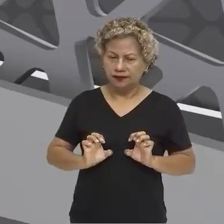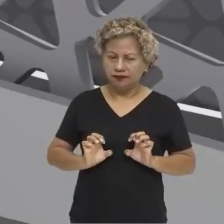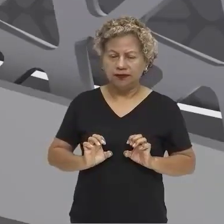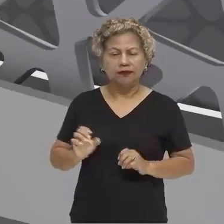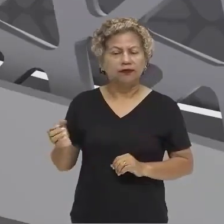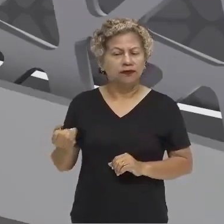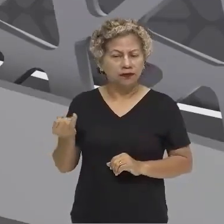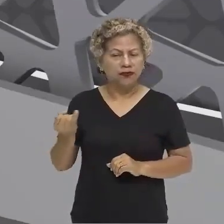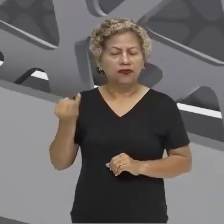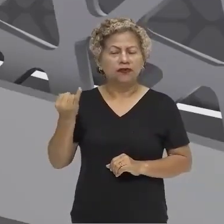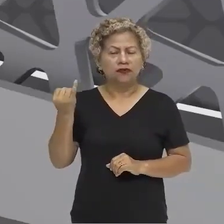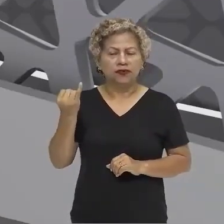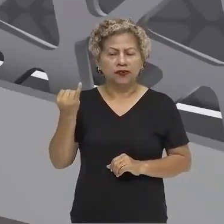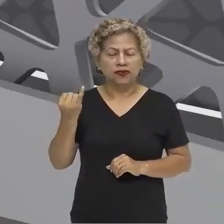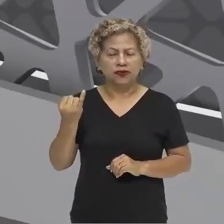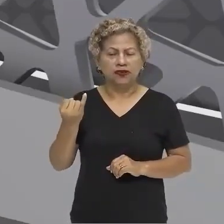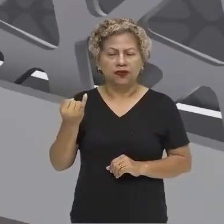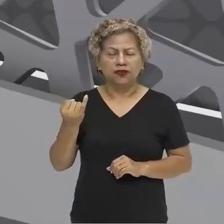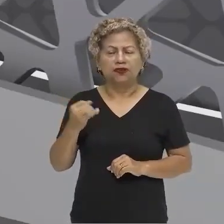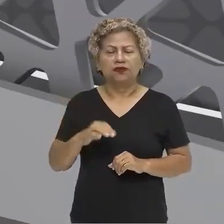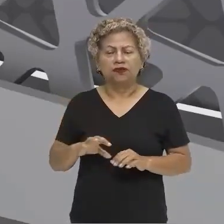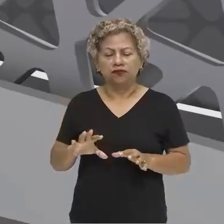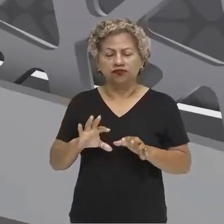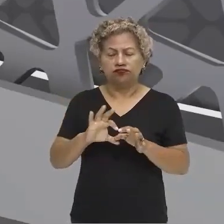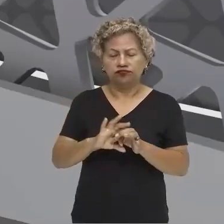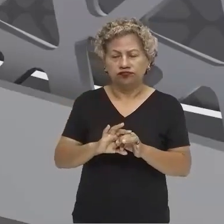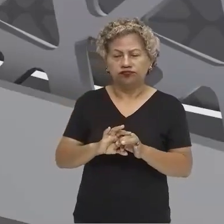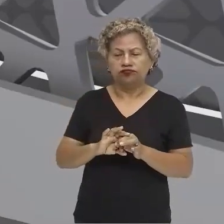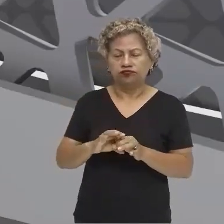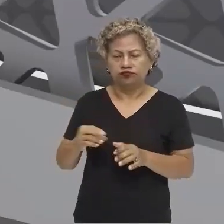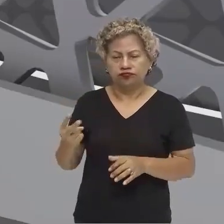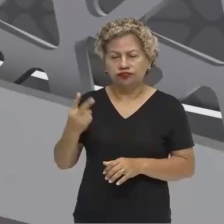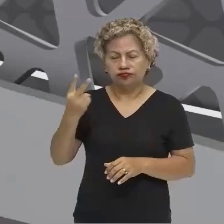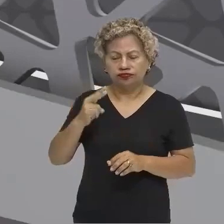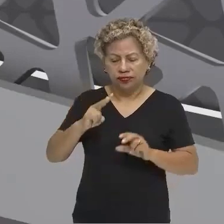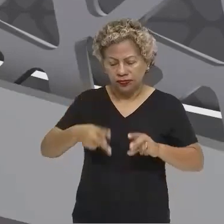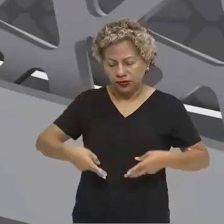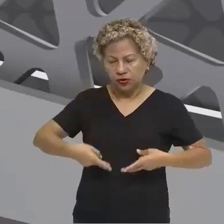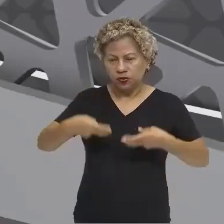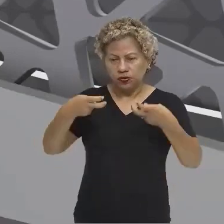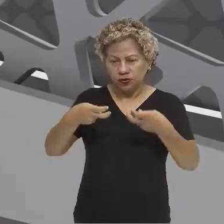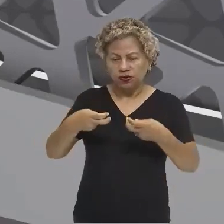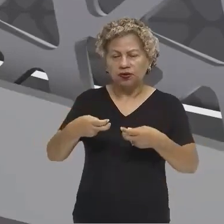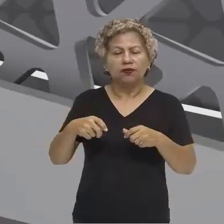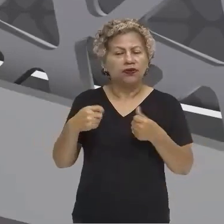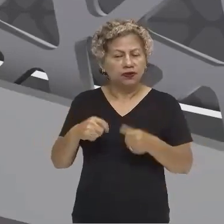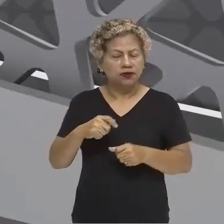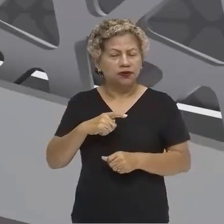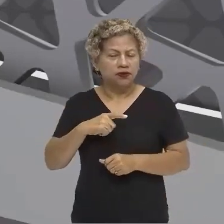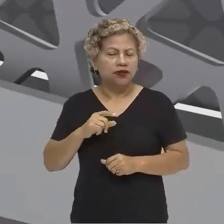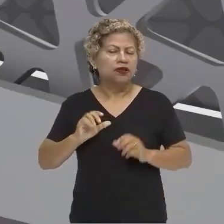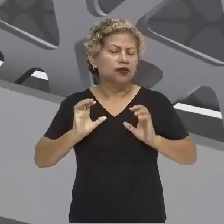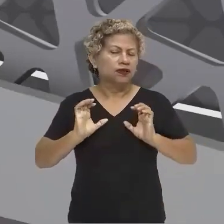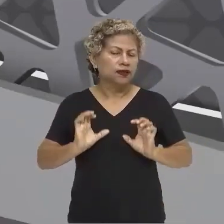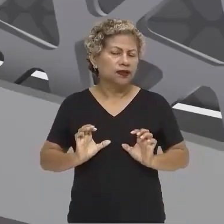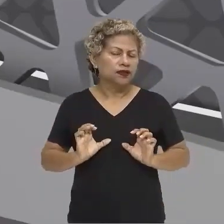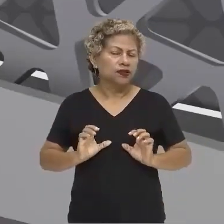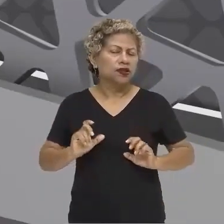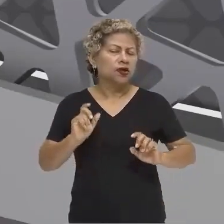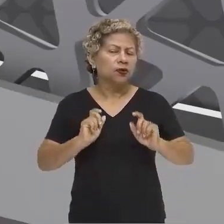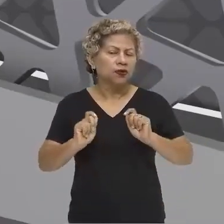muito importante na questão dos valores, da construção desse autoconhecimento, ter ética. O que é ter